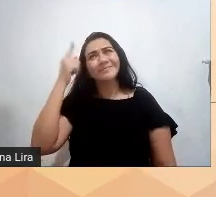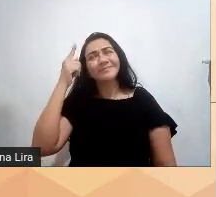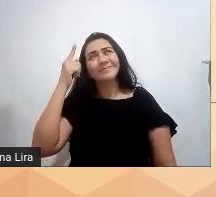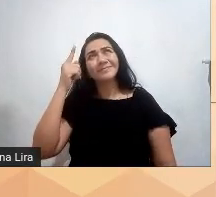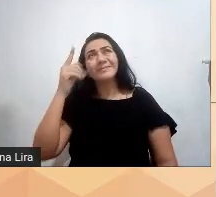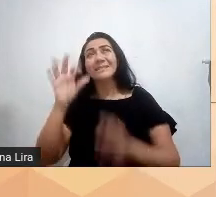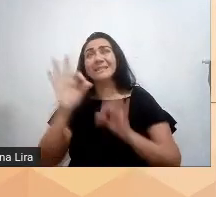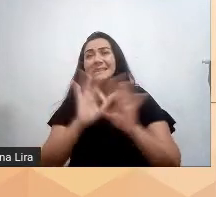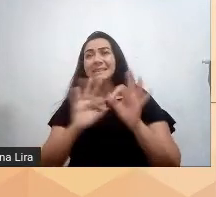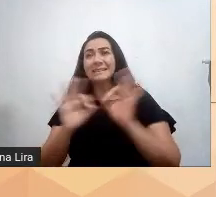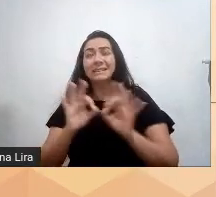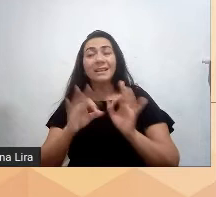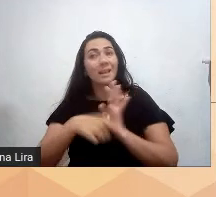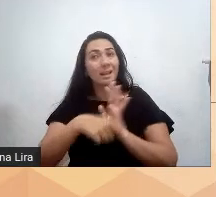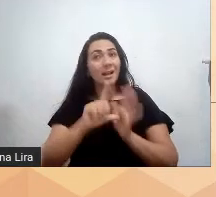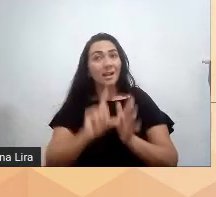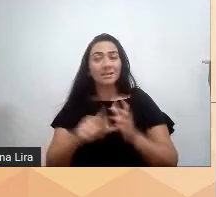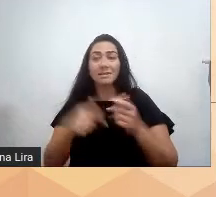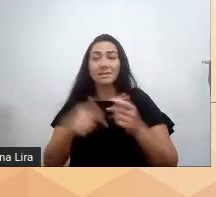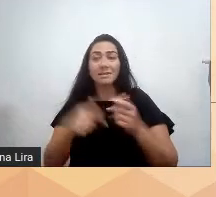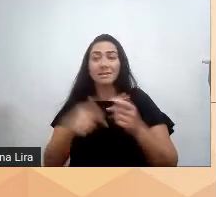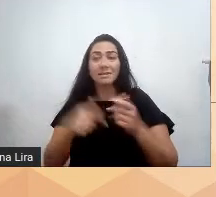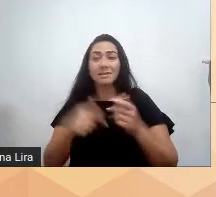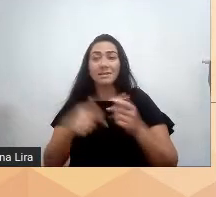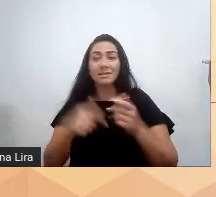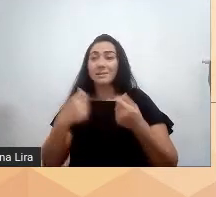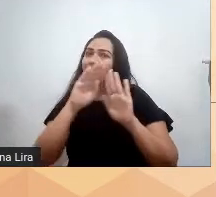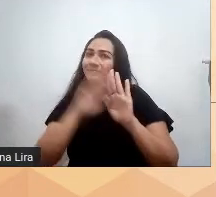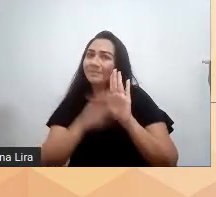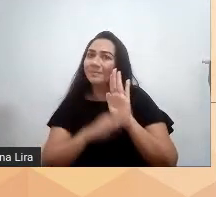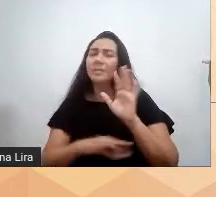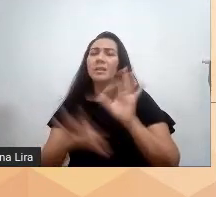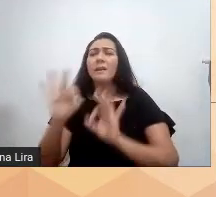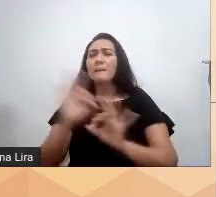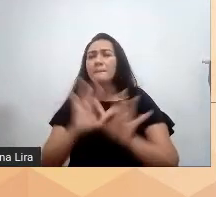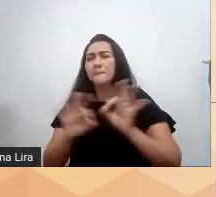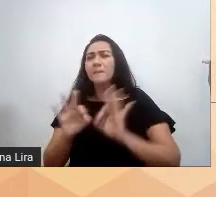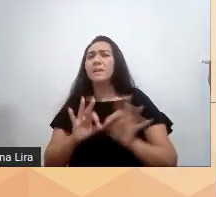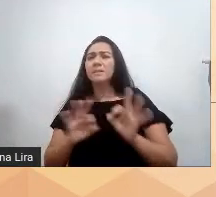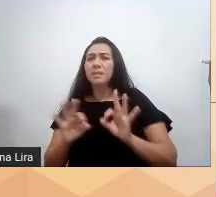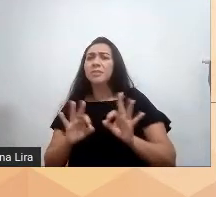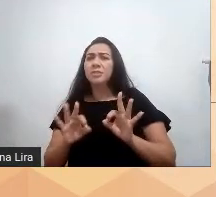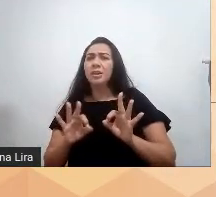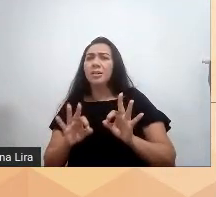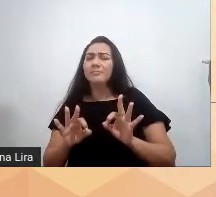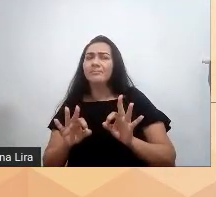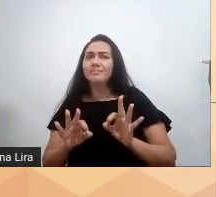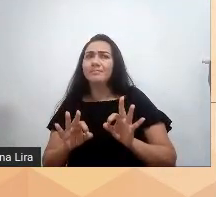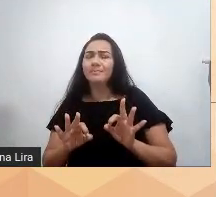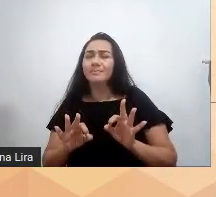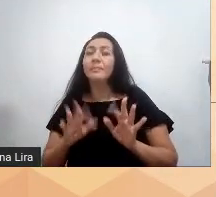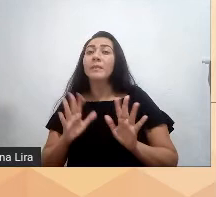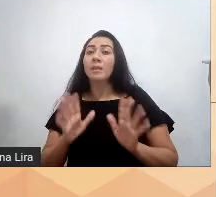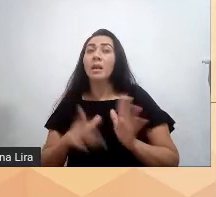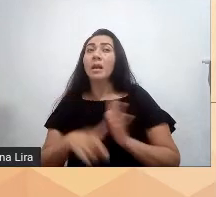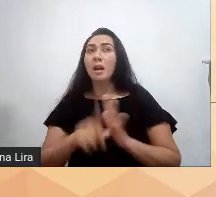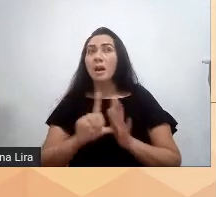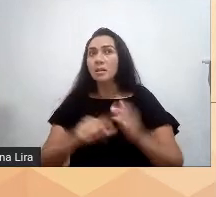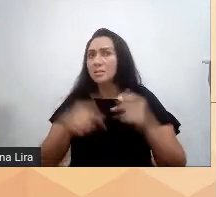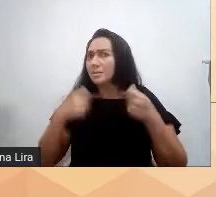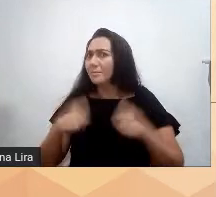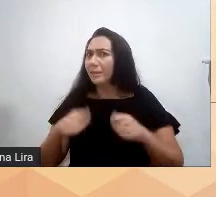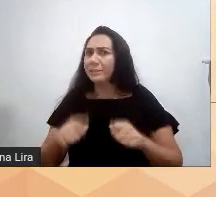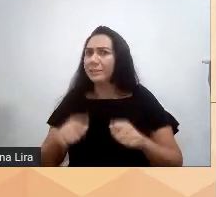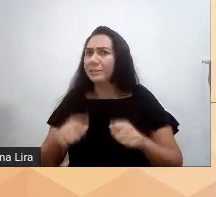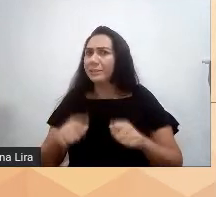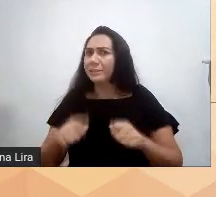em si, a gente pensa em estar resolvendo alguma demanda. Né? Nós criamos um projeto porque está